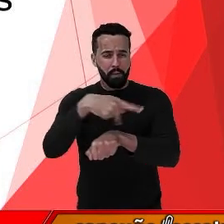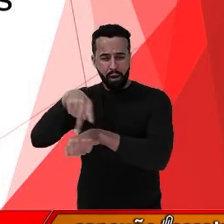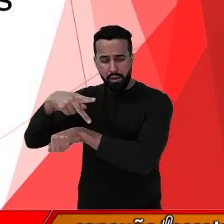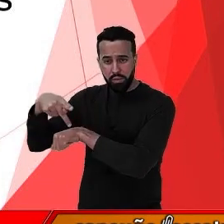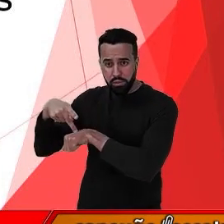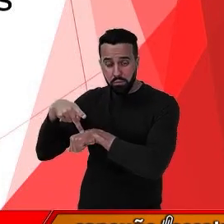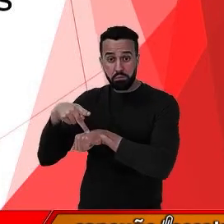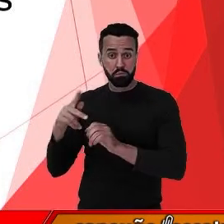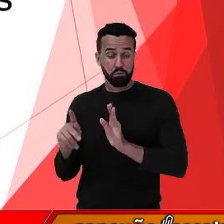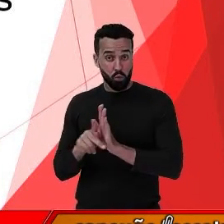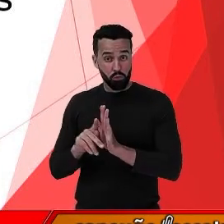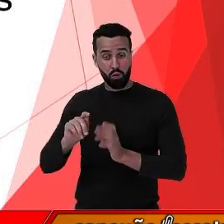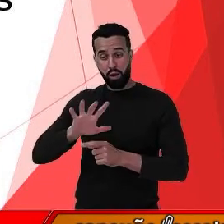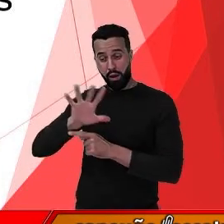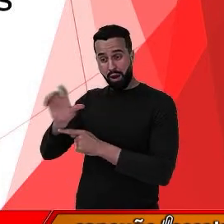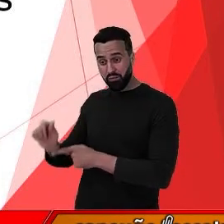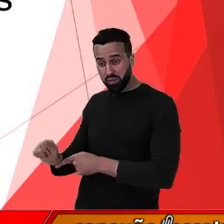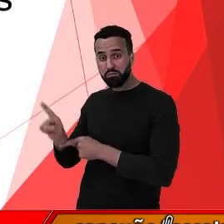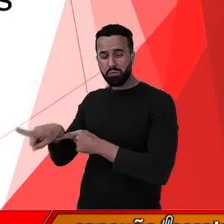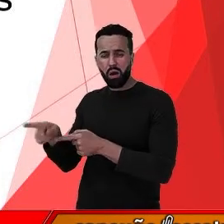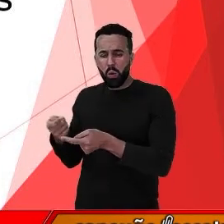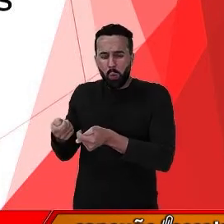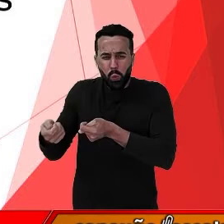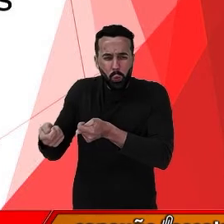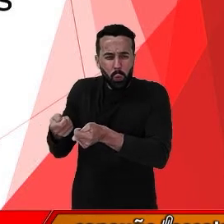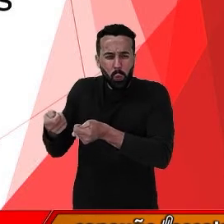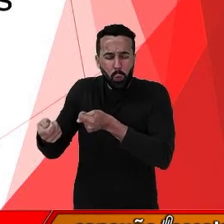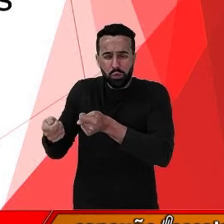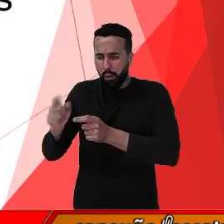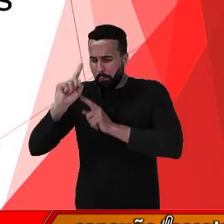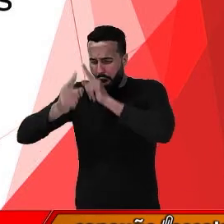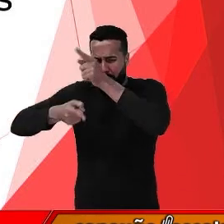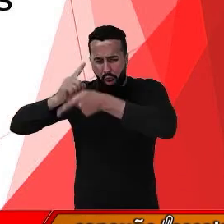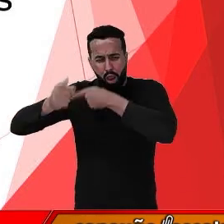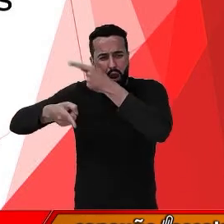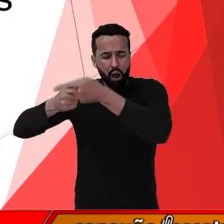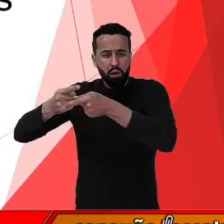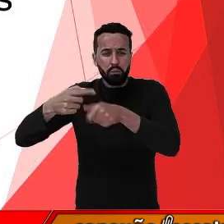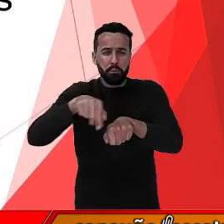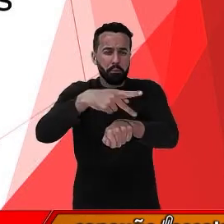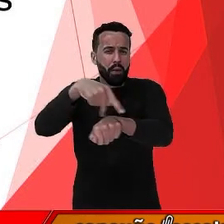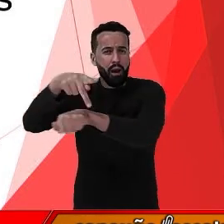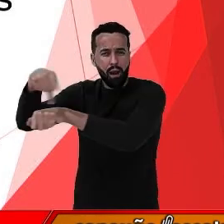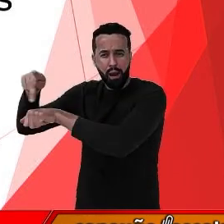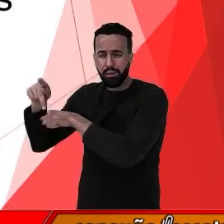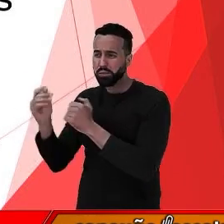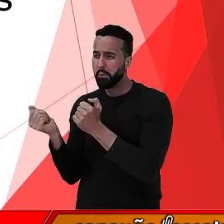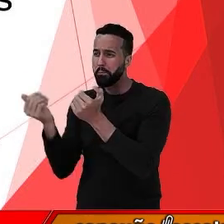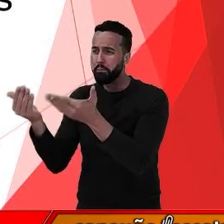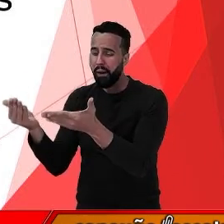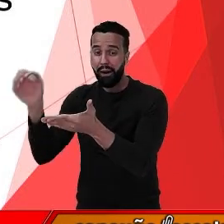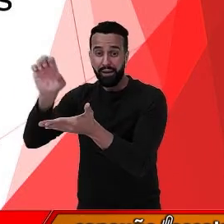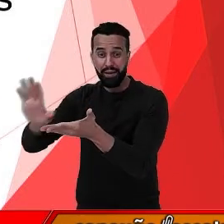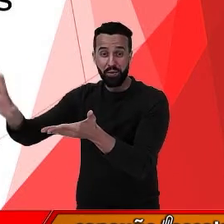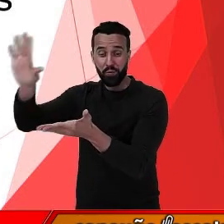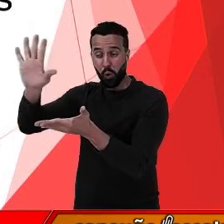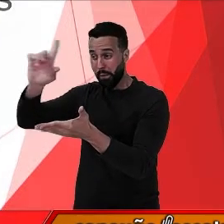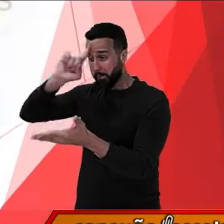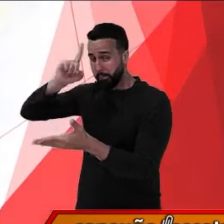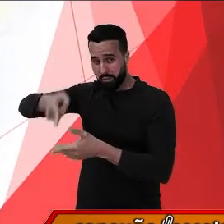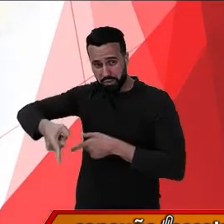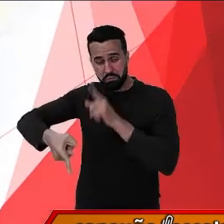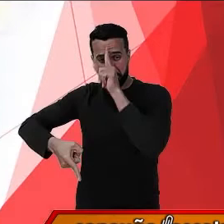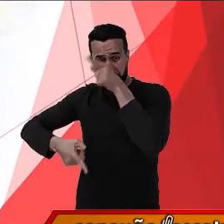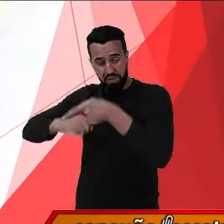território africano, esse controle vai se dar pelas transnacionais, as empresas europeias que vão se instalar